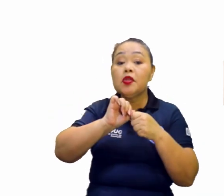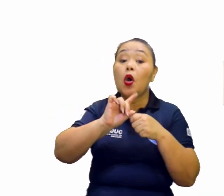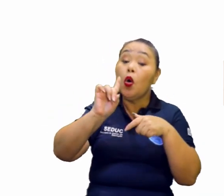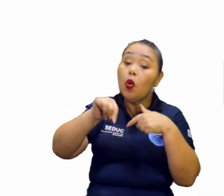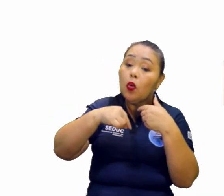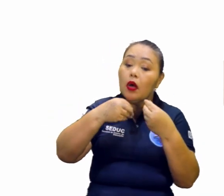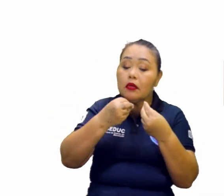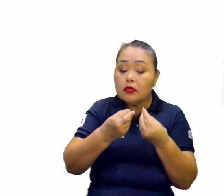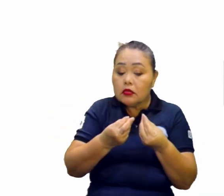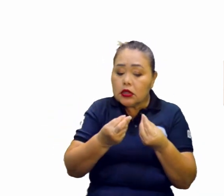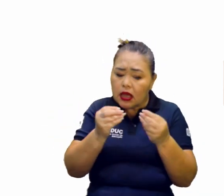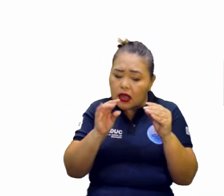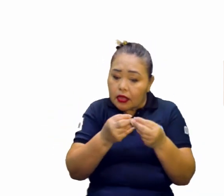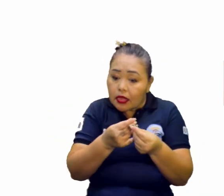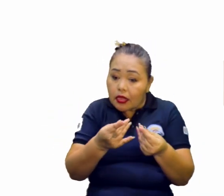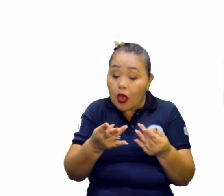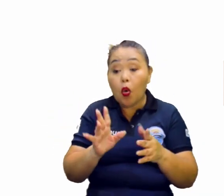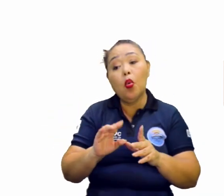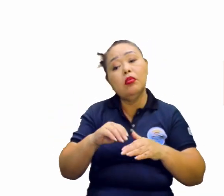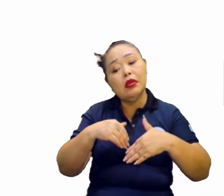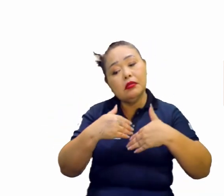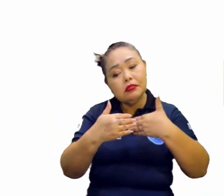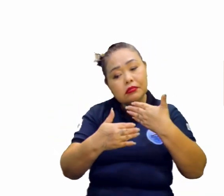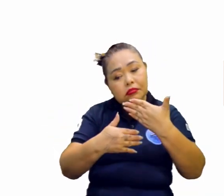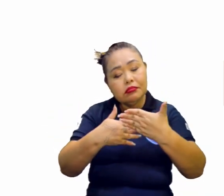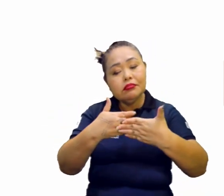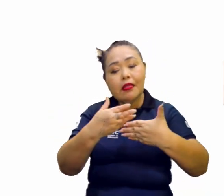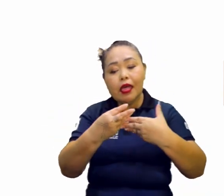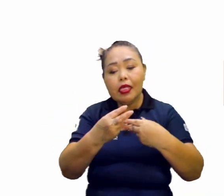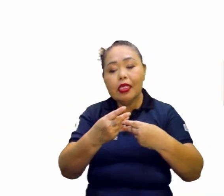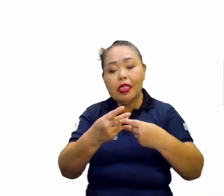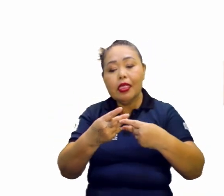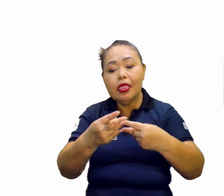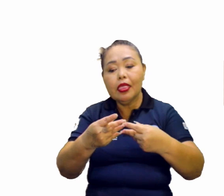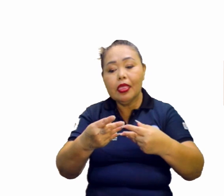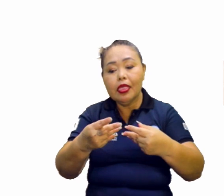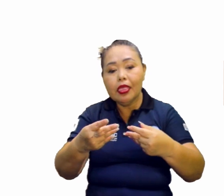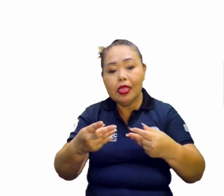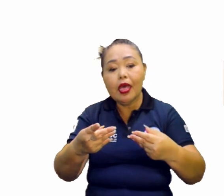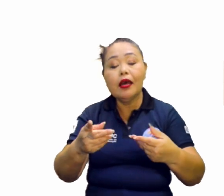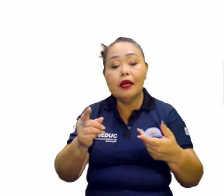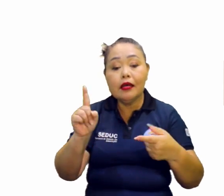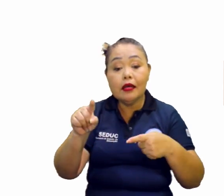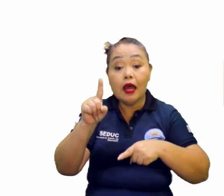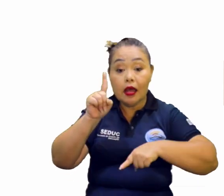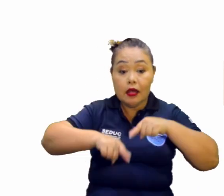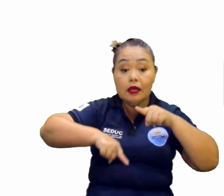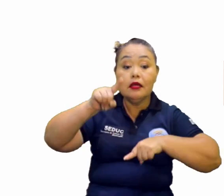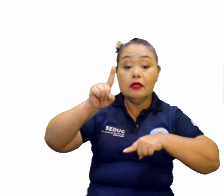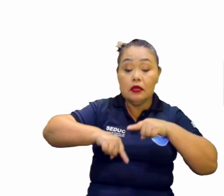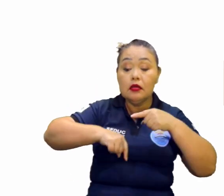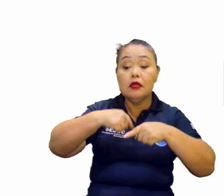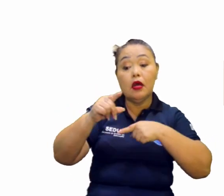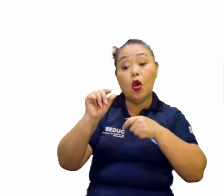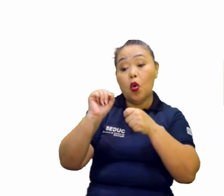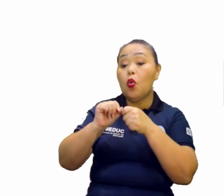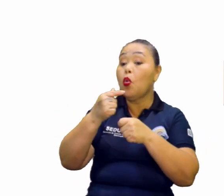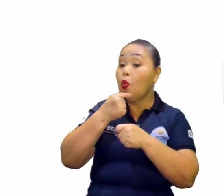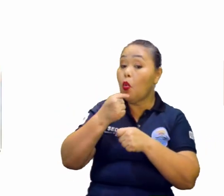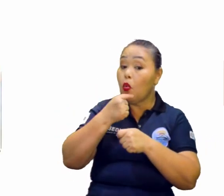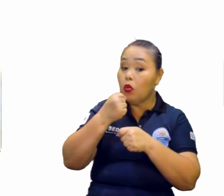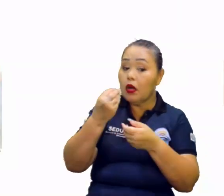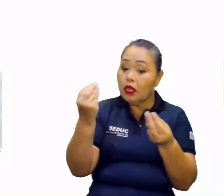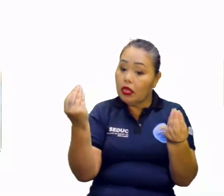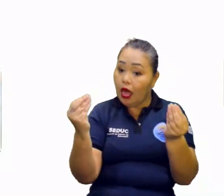decomposição. Esses materiais eles sofrem uma decomposição e podem ser produzidos pelo homem por meio da compostagem,